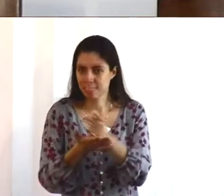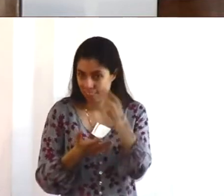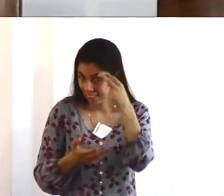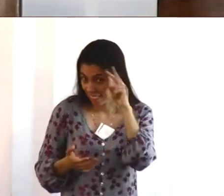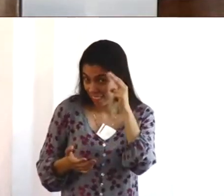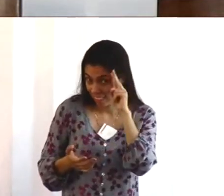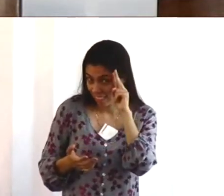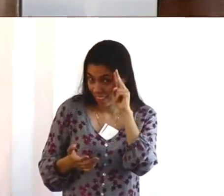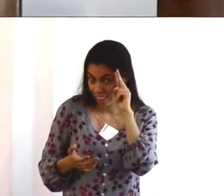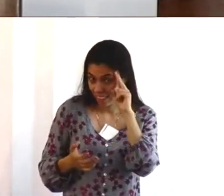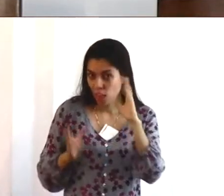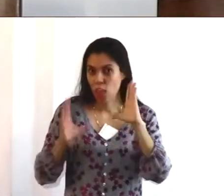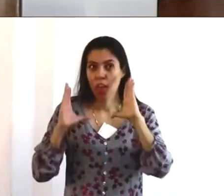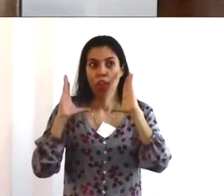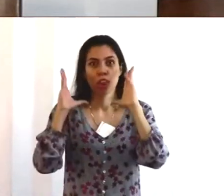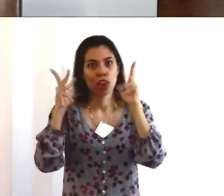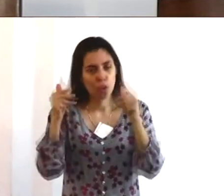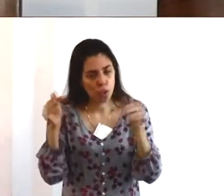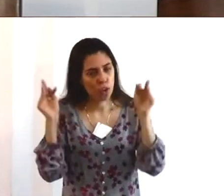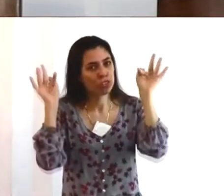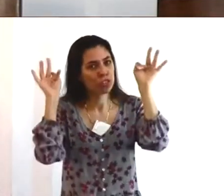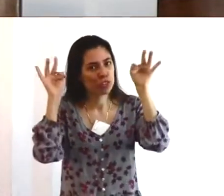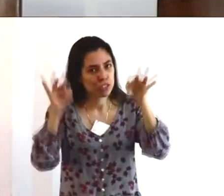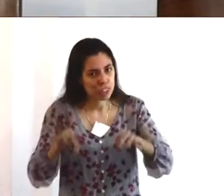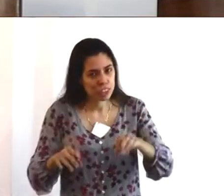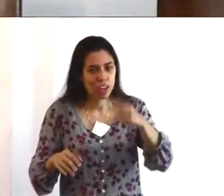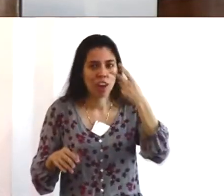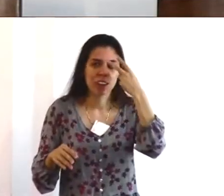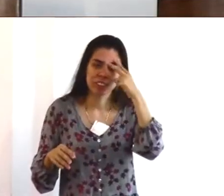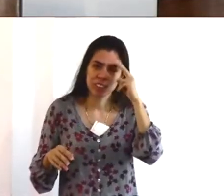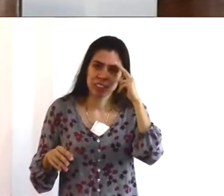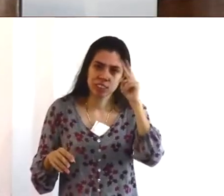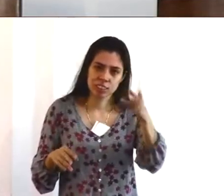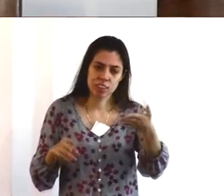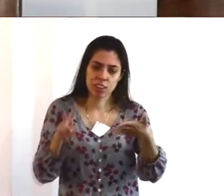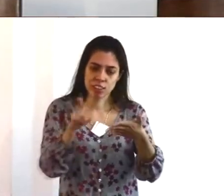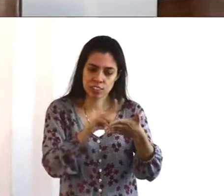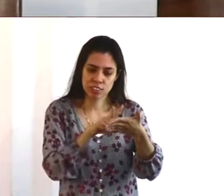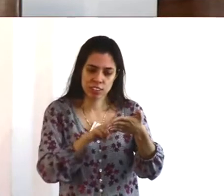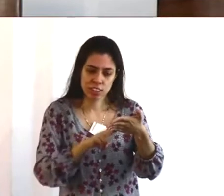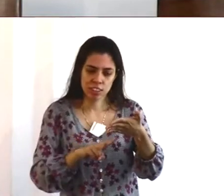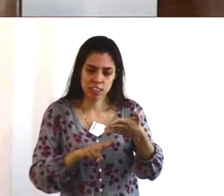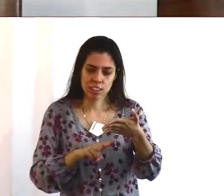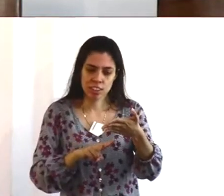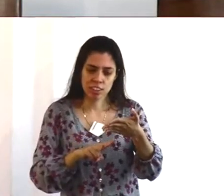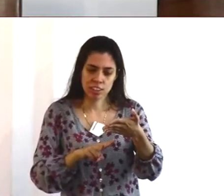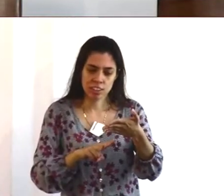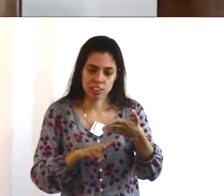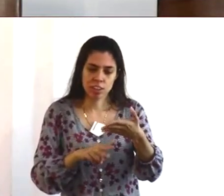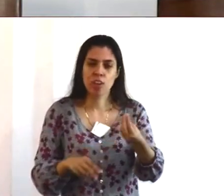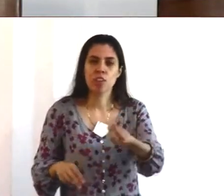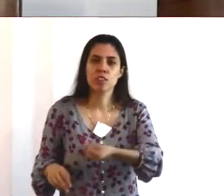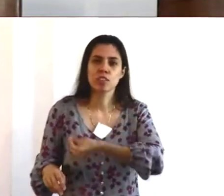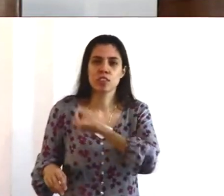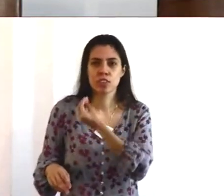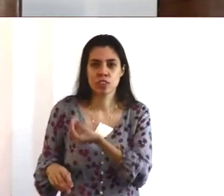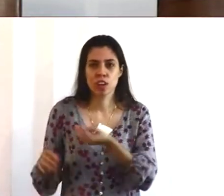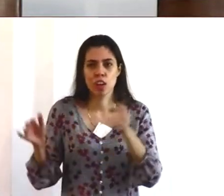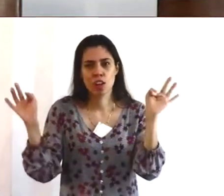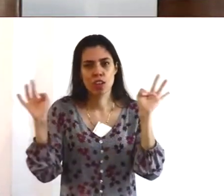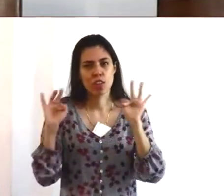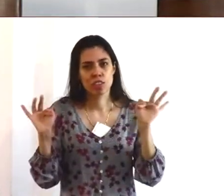Apesar de nós assistir aquele enredo escrito, apesar de nós lermos